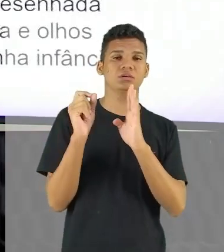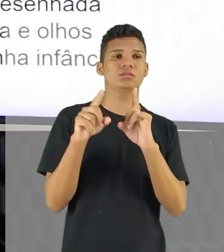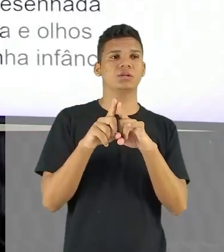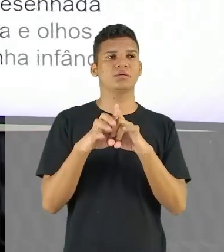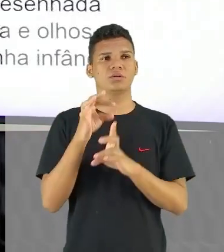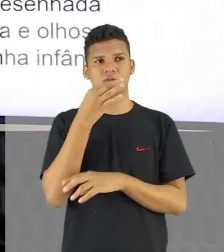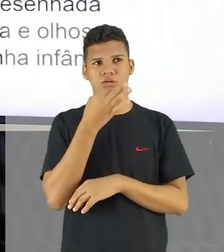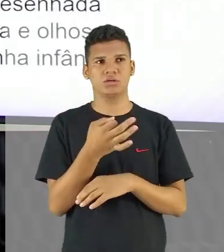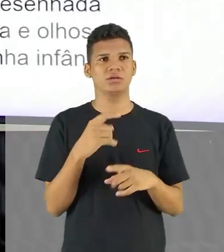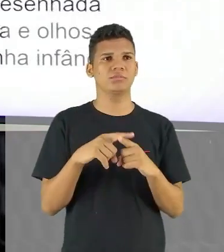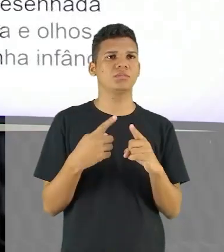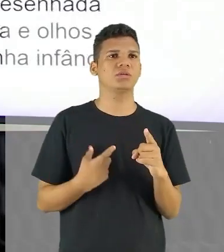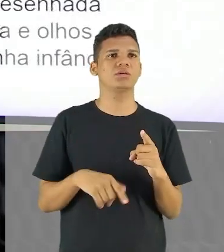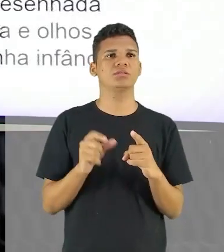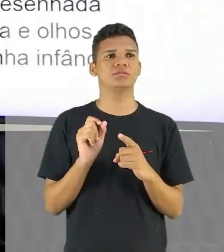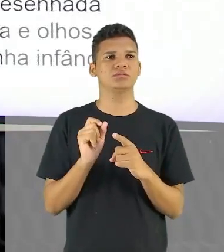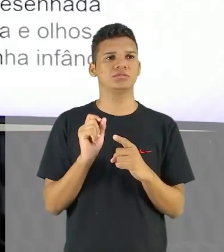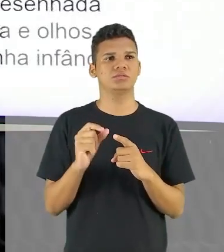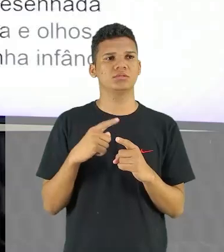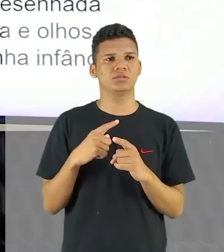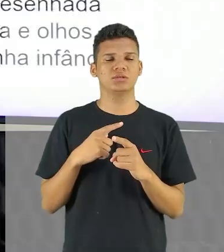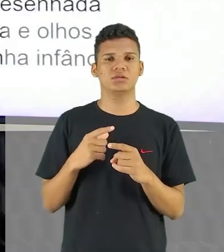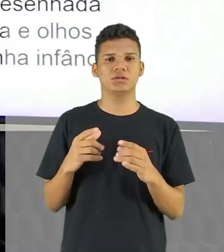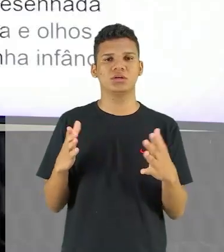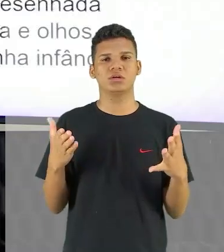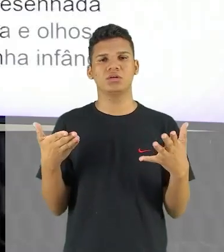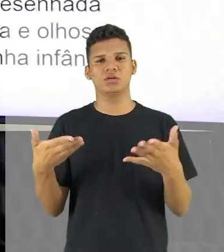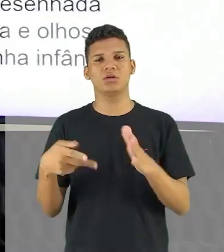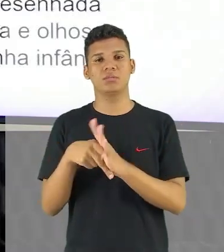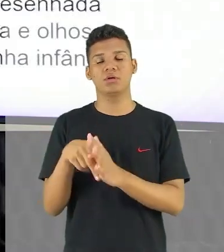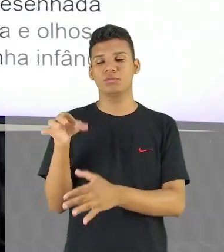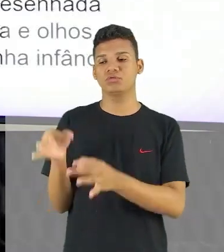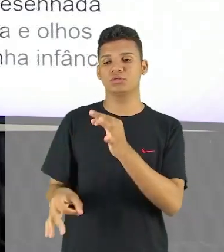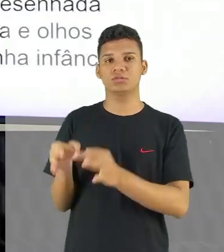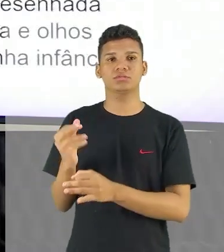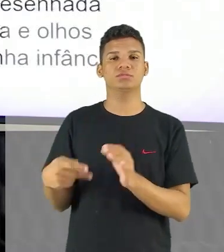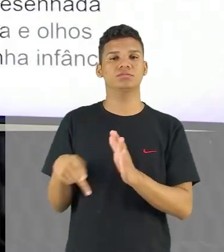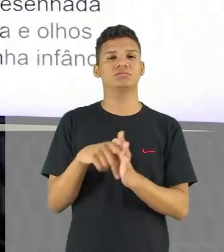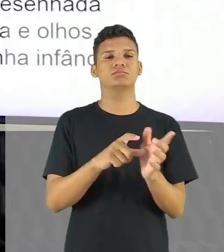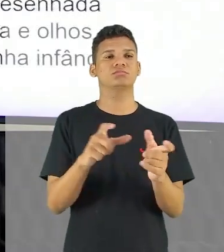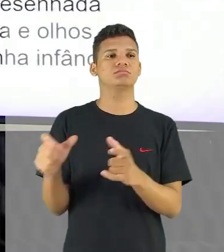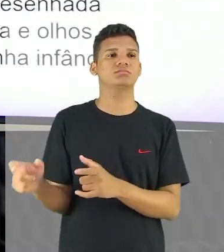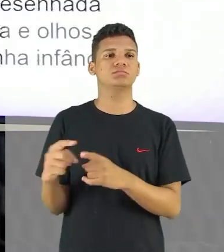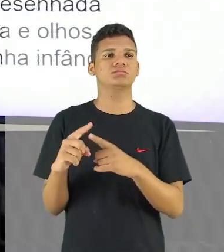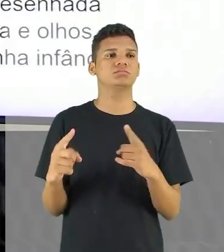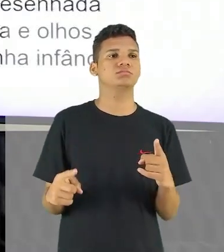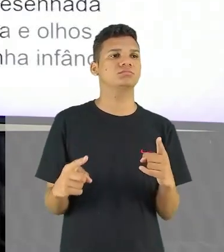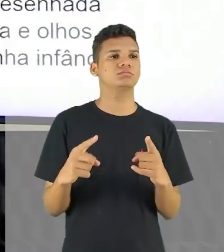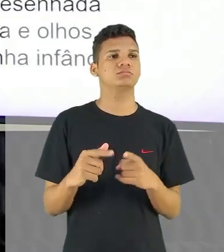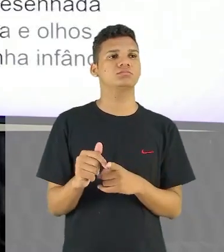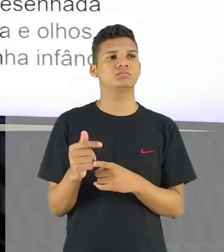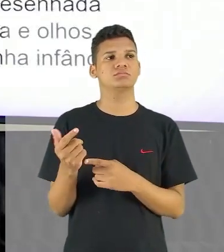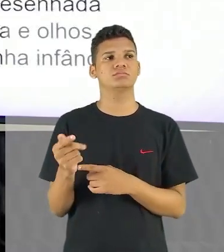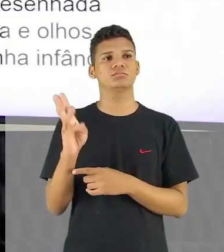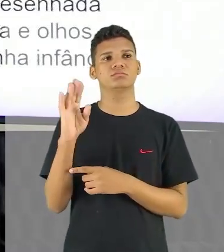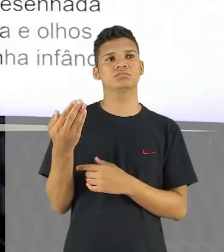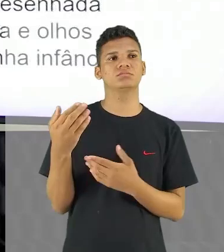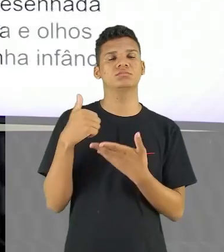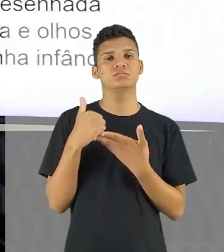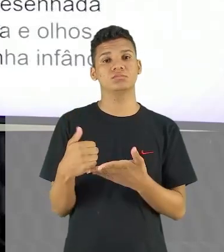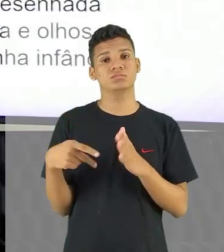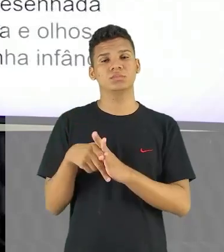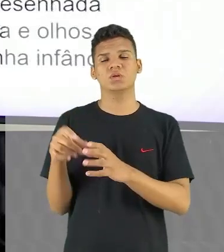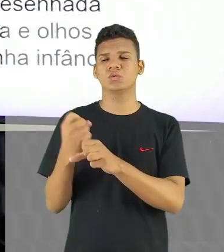a pequena sala do fórum se agitava nos julgamentos locais. Afinal, quem ajudou a reconstruir a